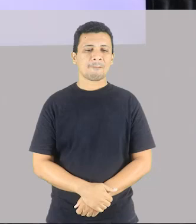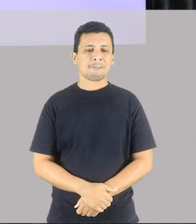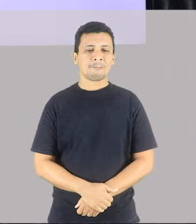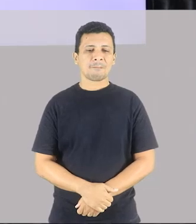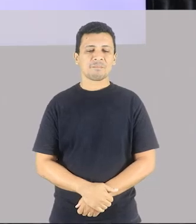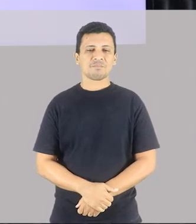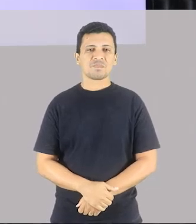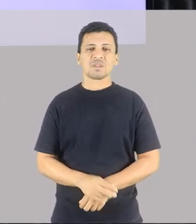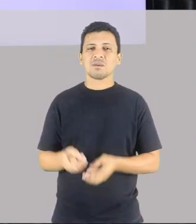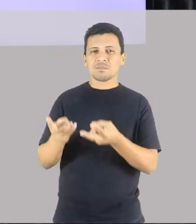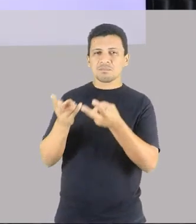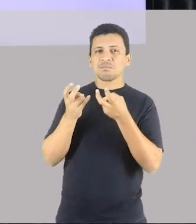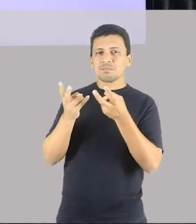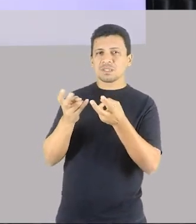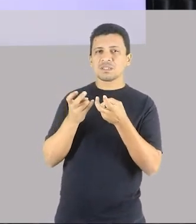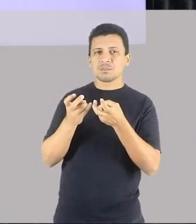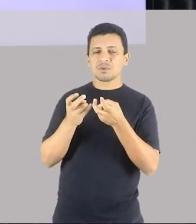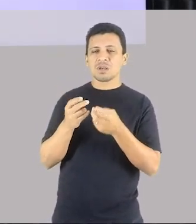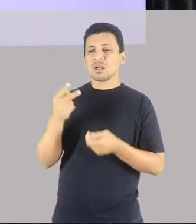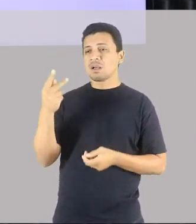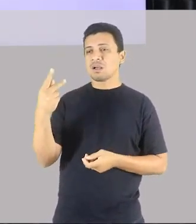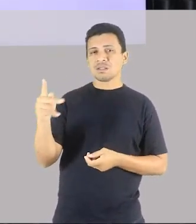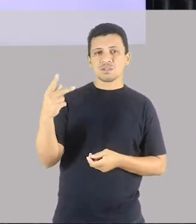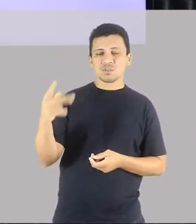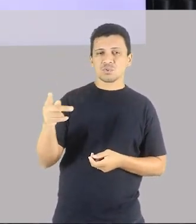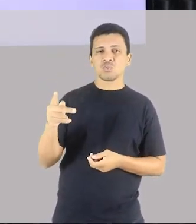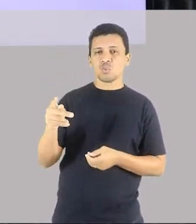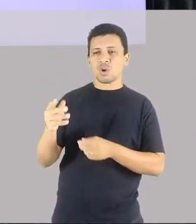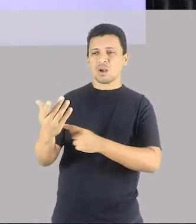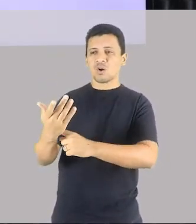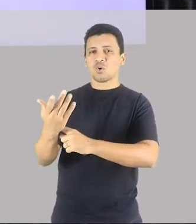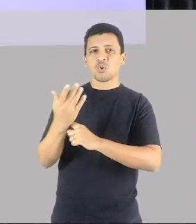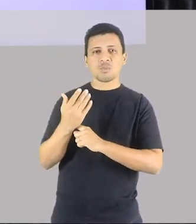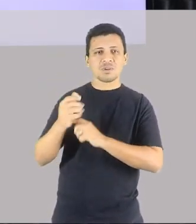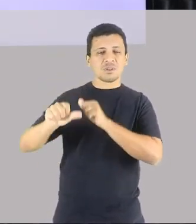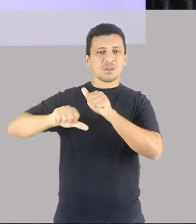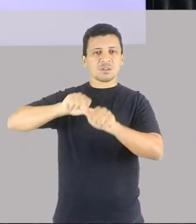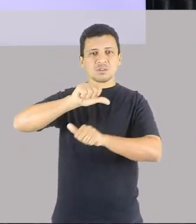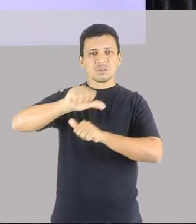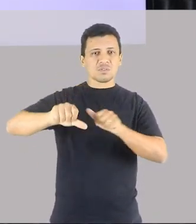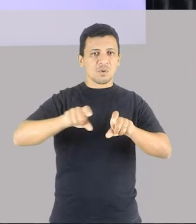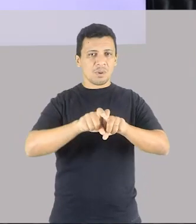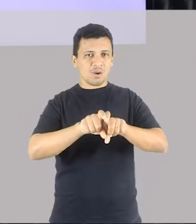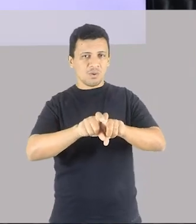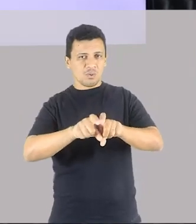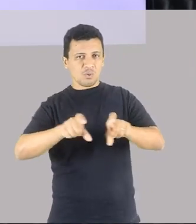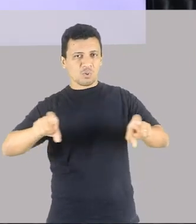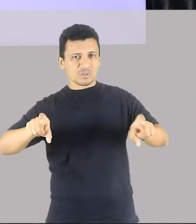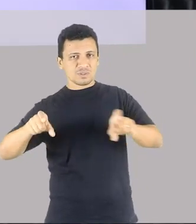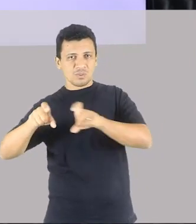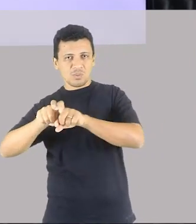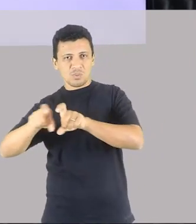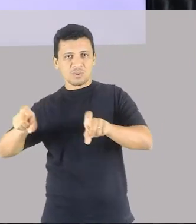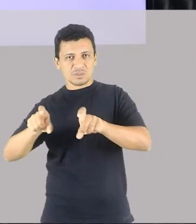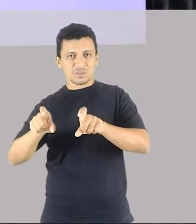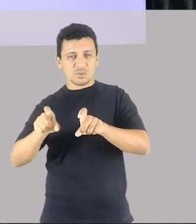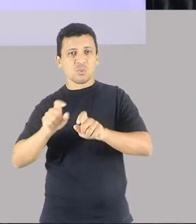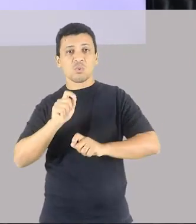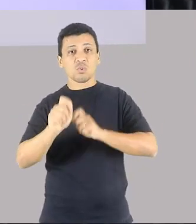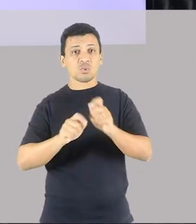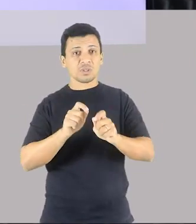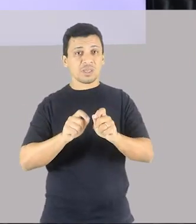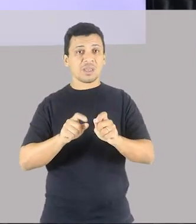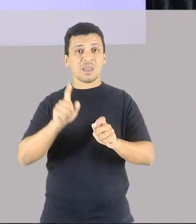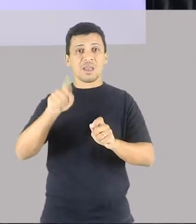colaborasse. Observem como a sua colaboração agora se transforma em uma oração e aí você tem uma oração objetiva